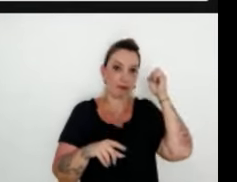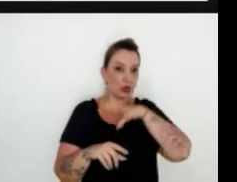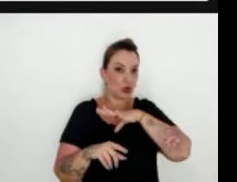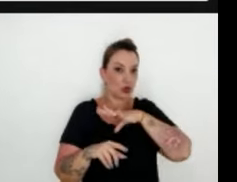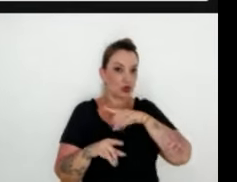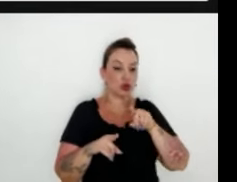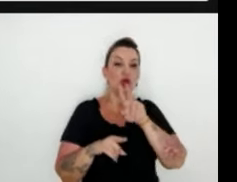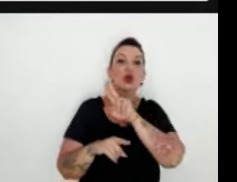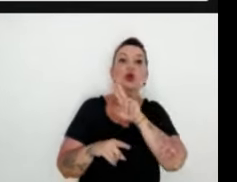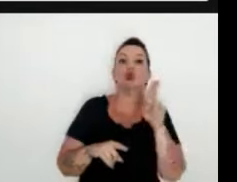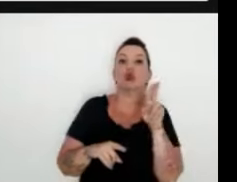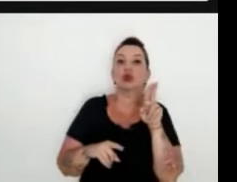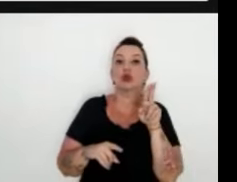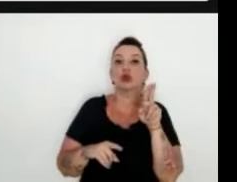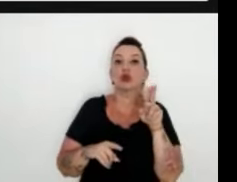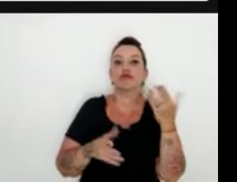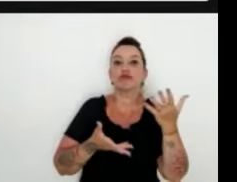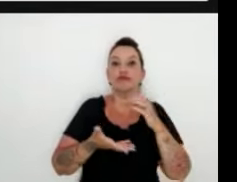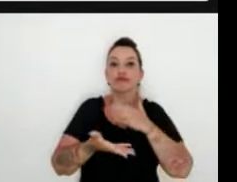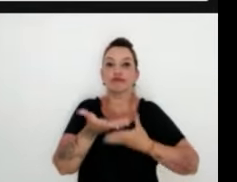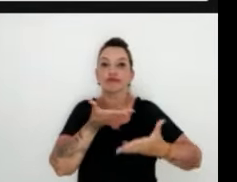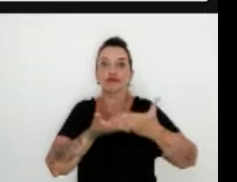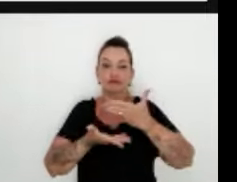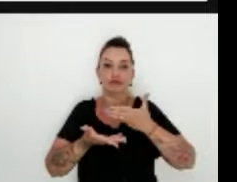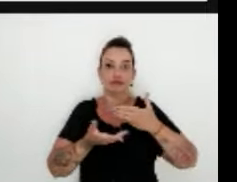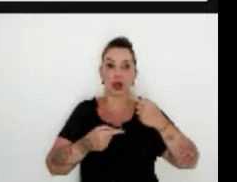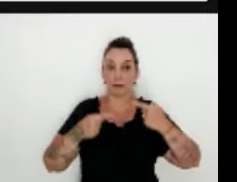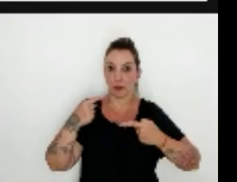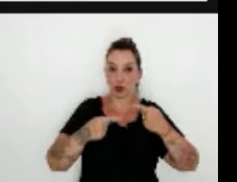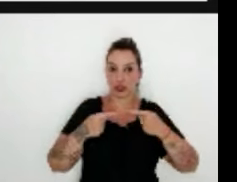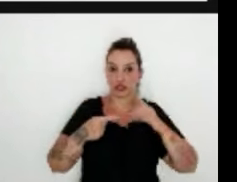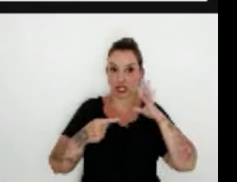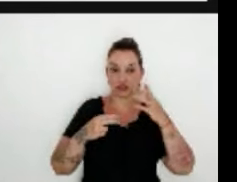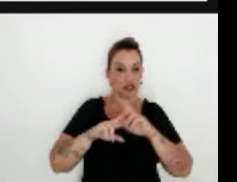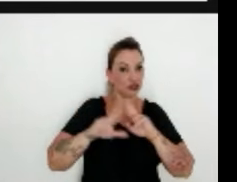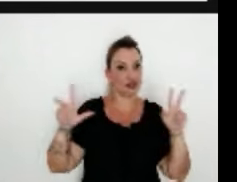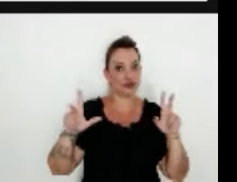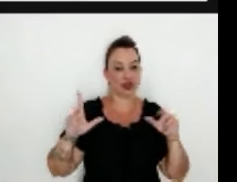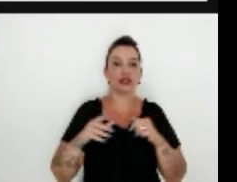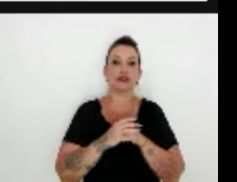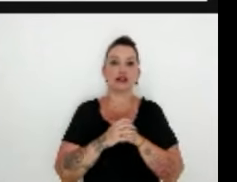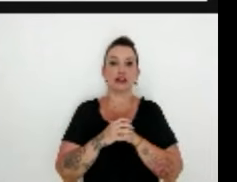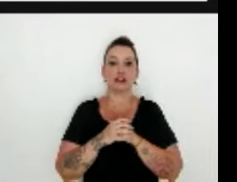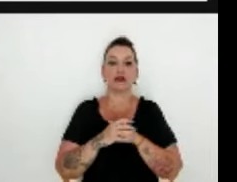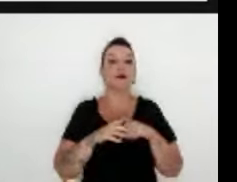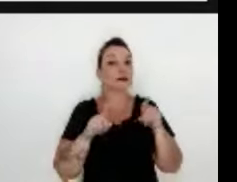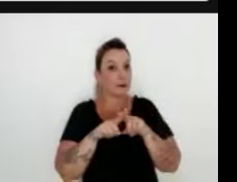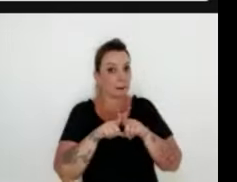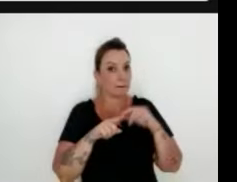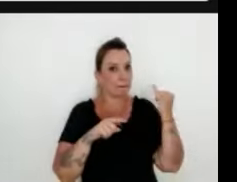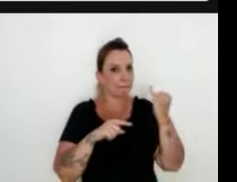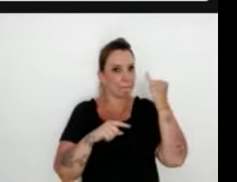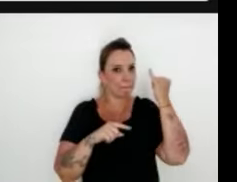nomeação, a articulação de sujeitos em políticas e ações contrárias. Assim, é relevante examinar